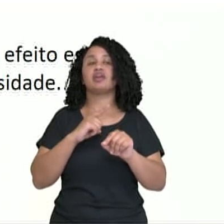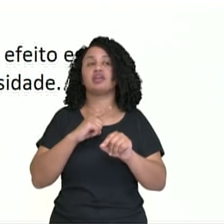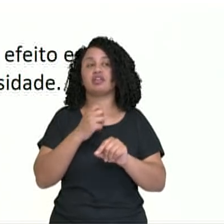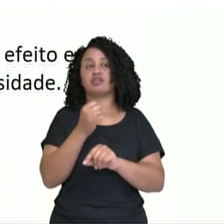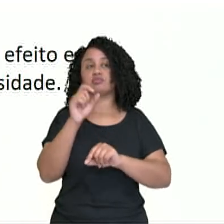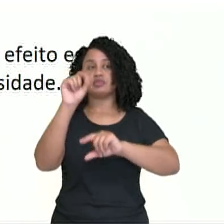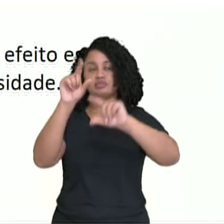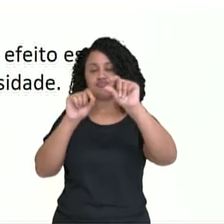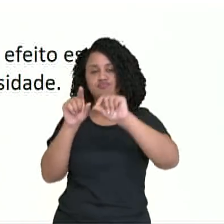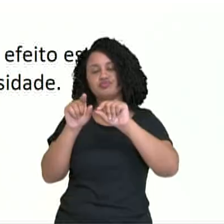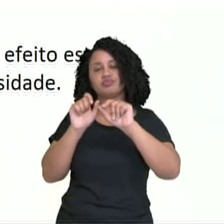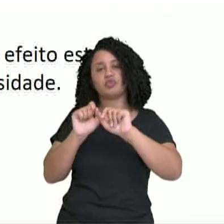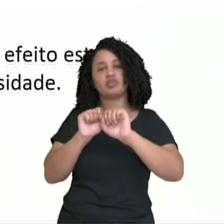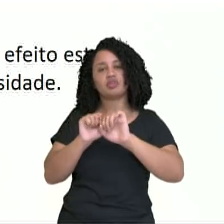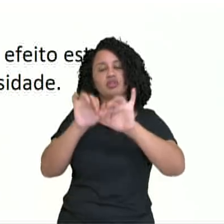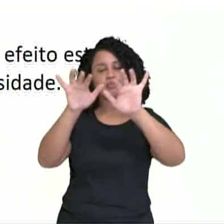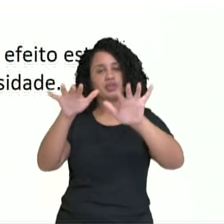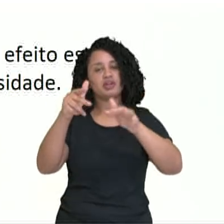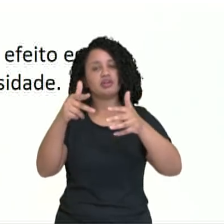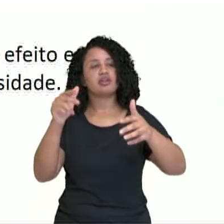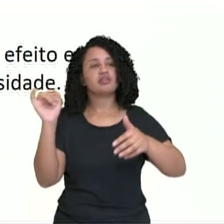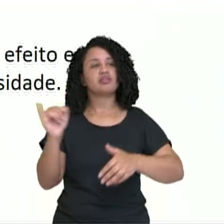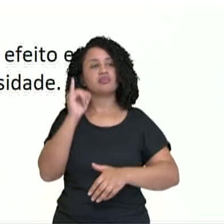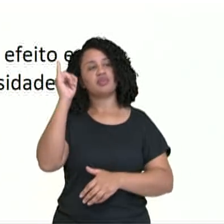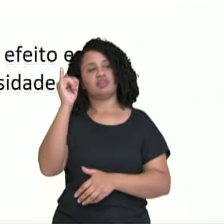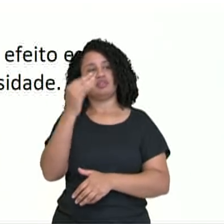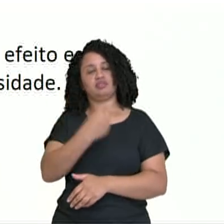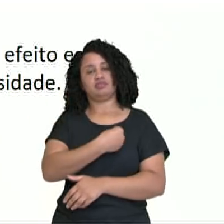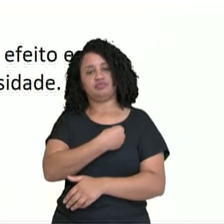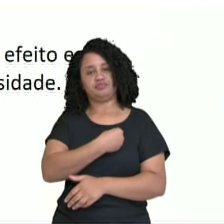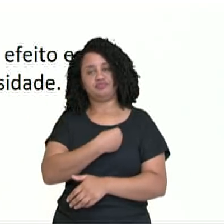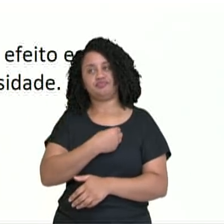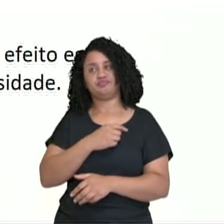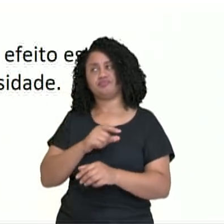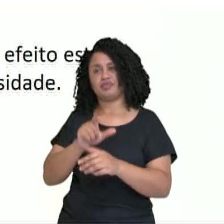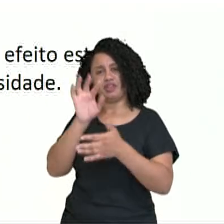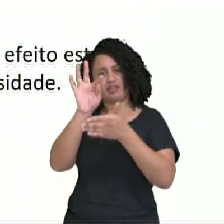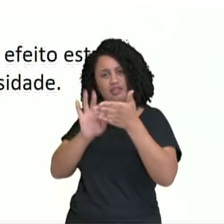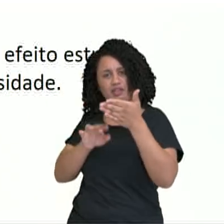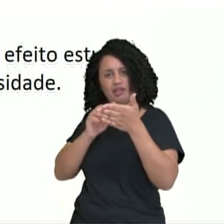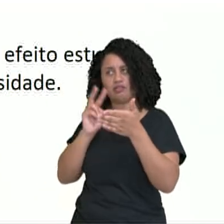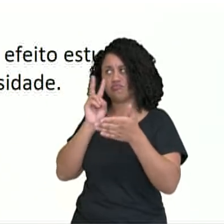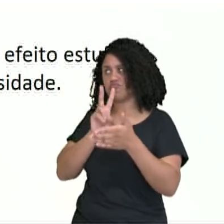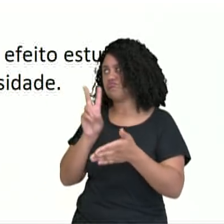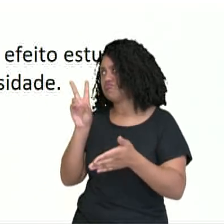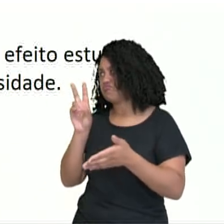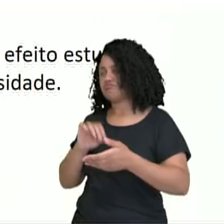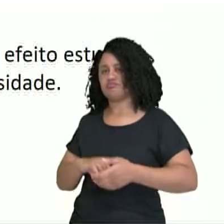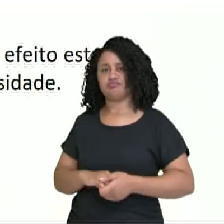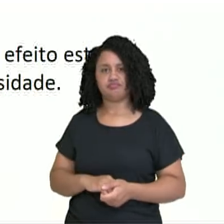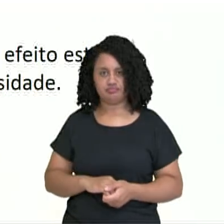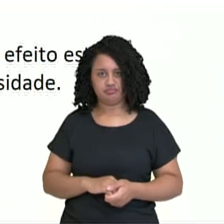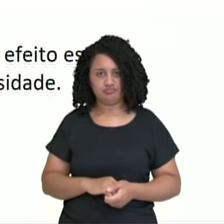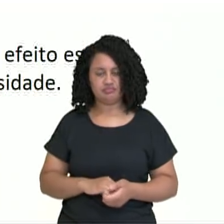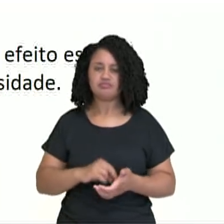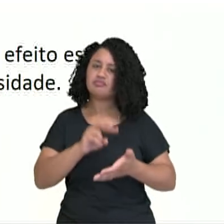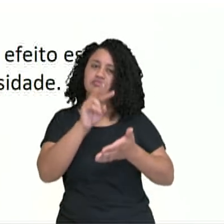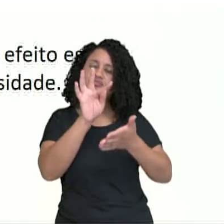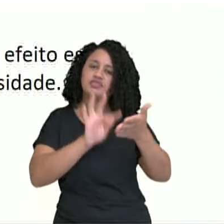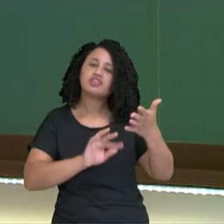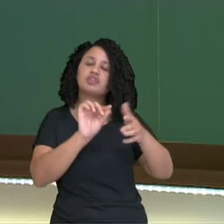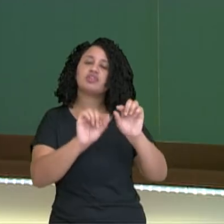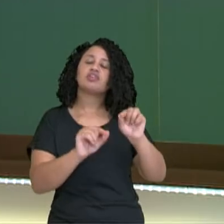espaço o elemento essencial para a vida. Então, nessa reportagem, ele fala da possibilidade da liberação